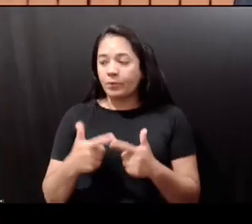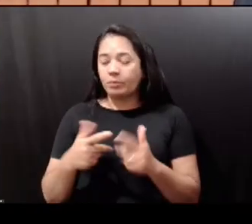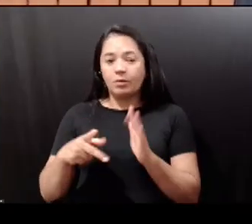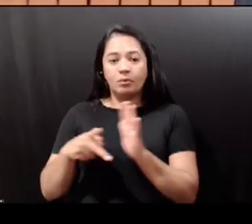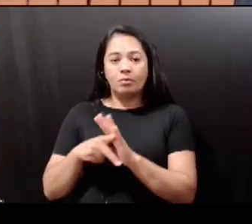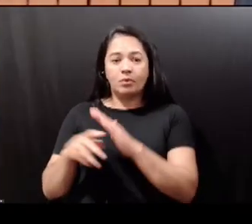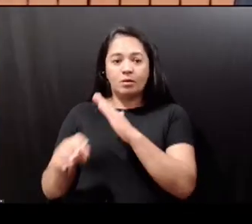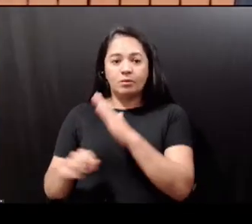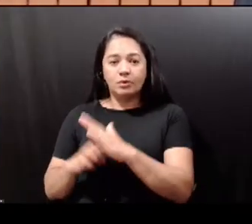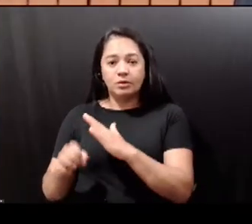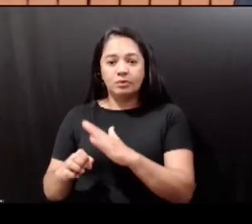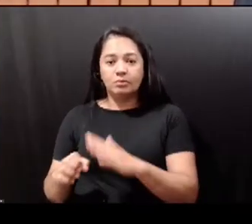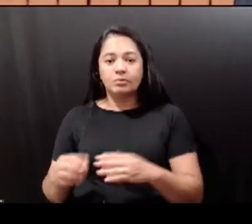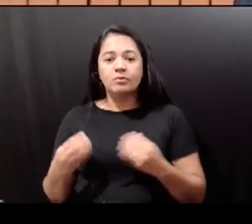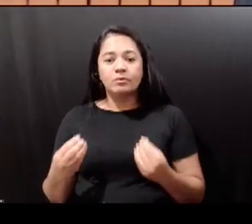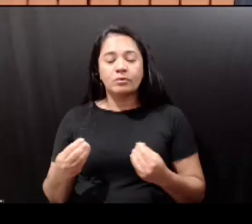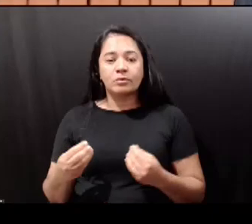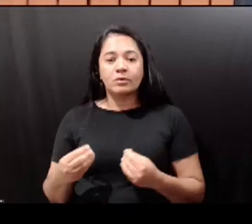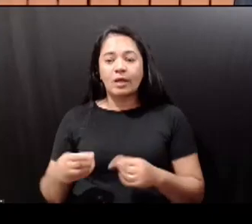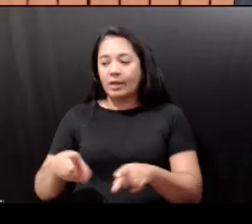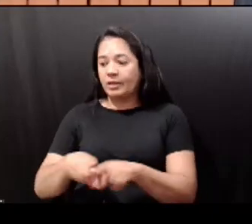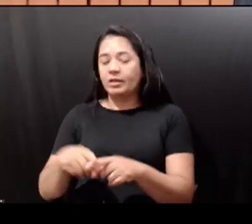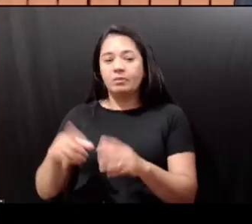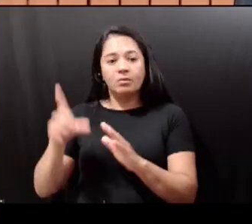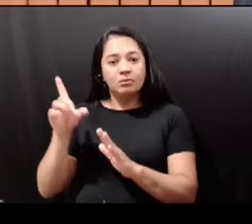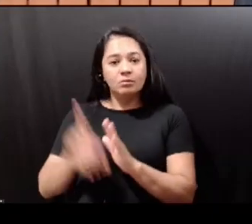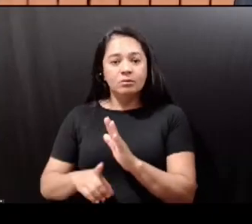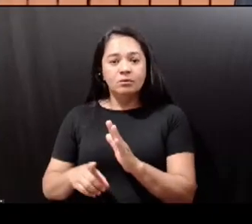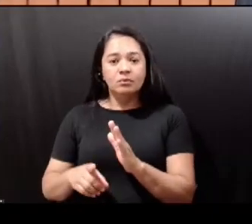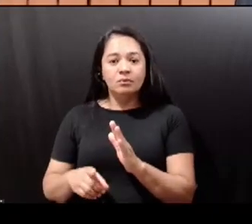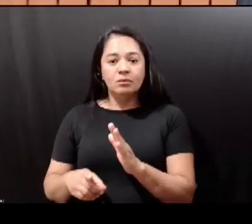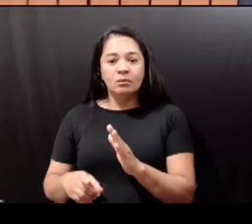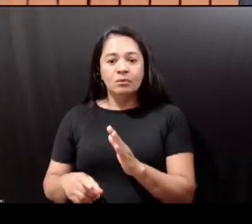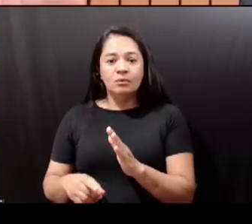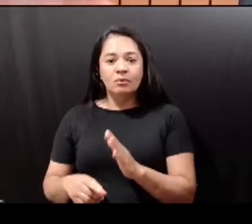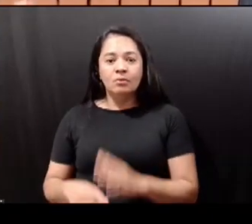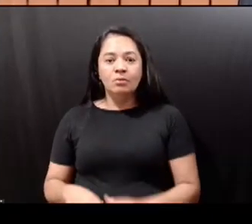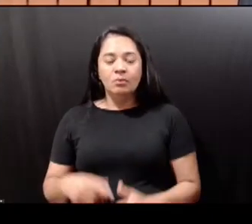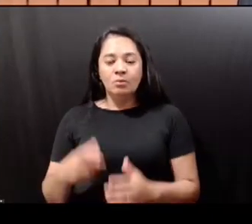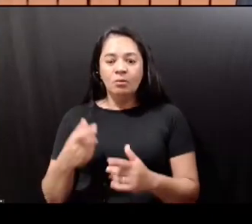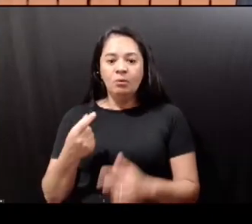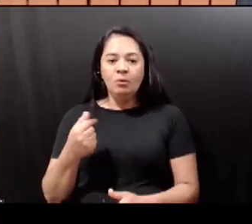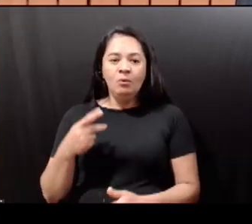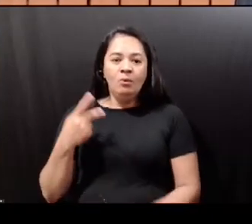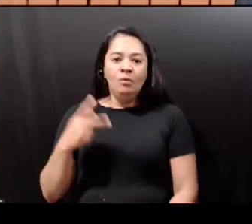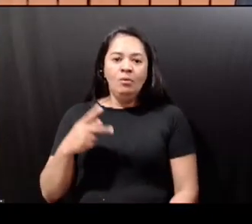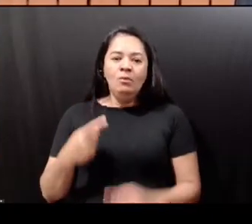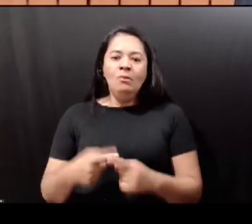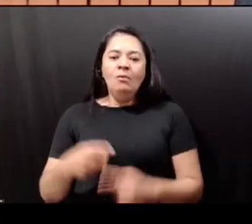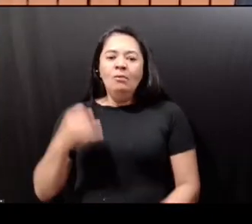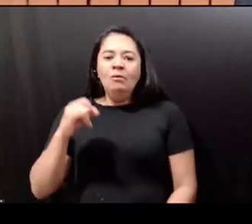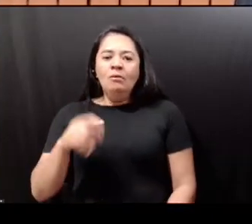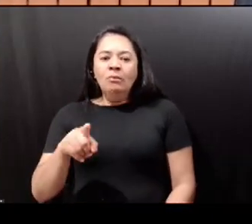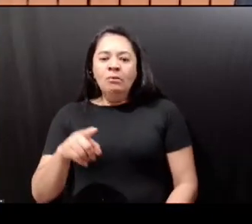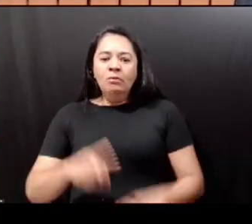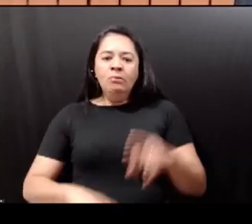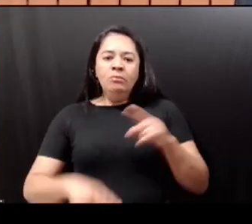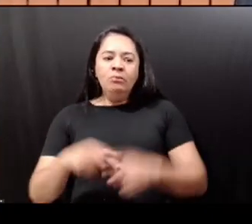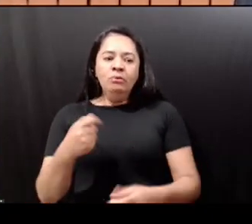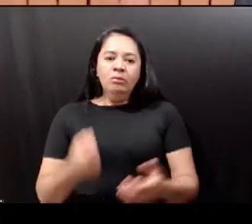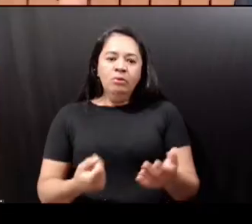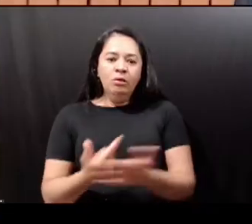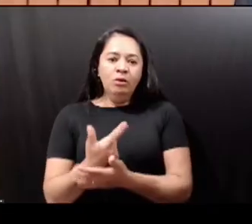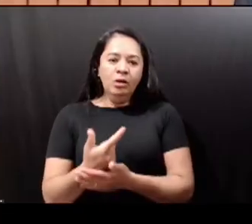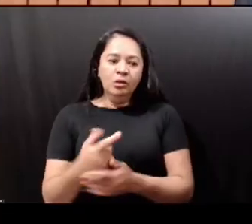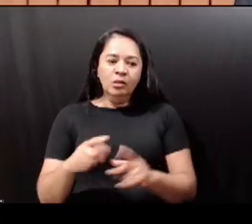serviço, ela também teria o direito de ter o seu dinheiro ressarcido. Porque se você comprar um produto em qualquer loja e esse produto não